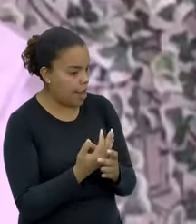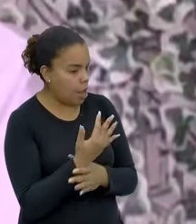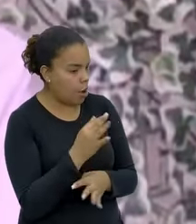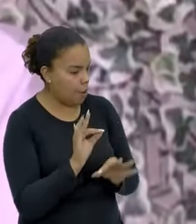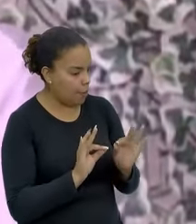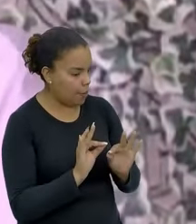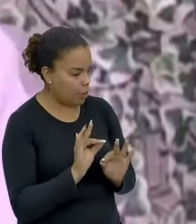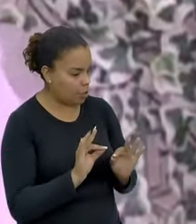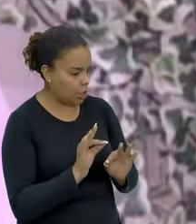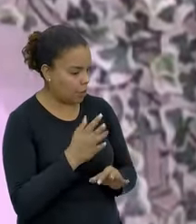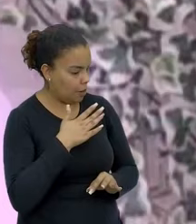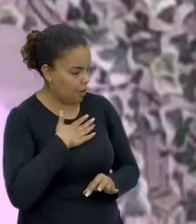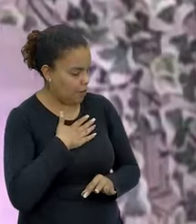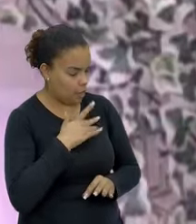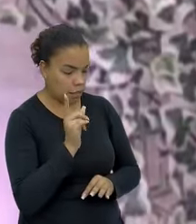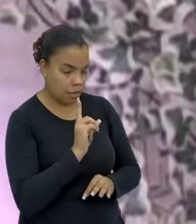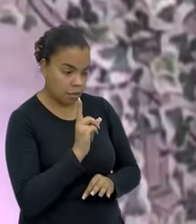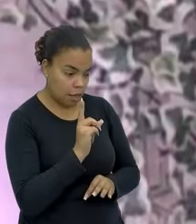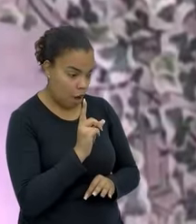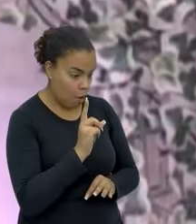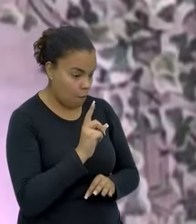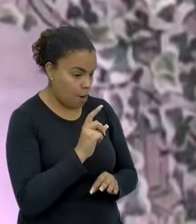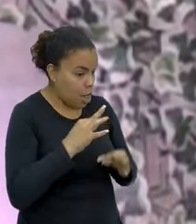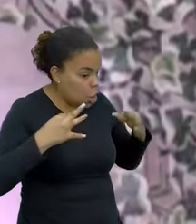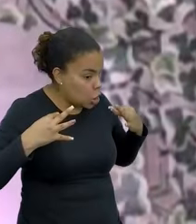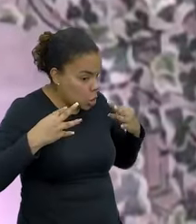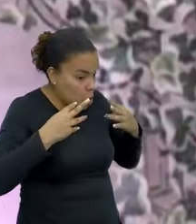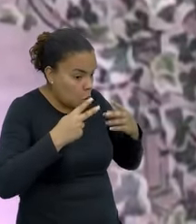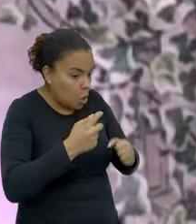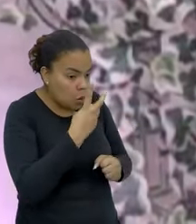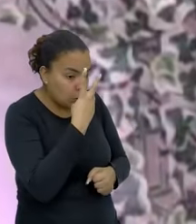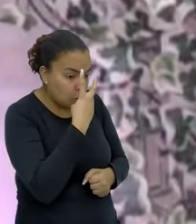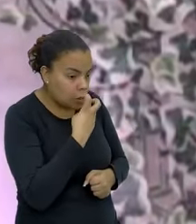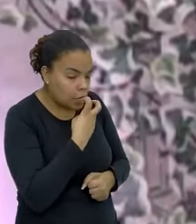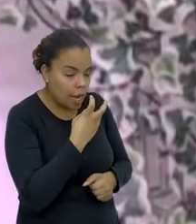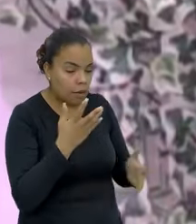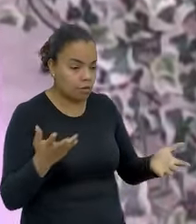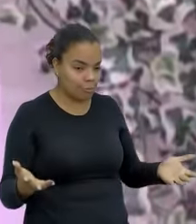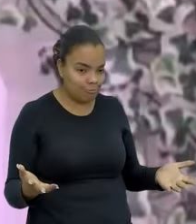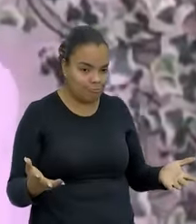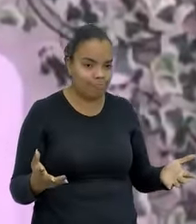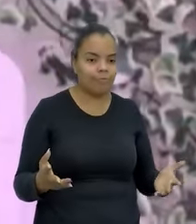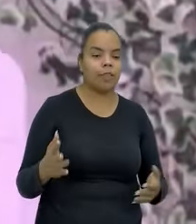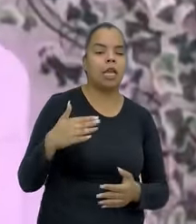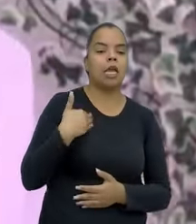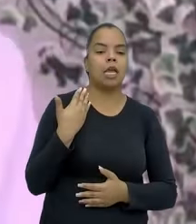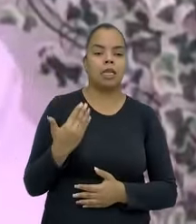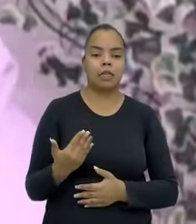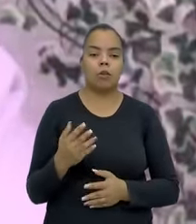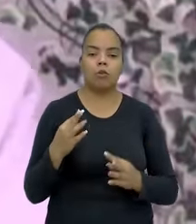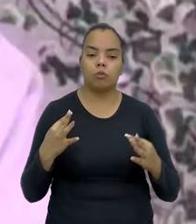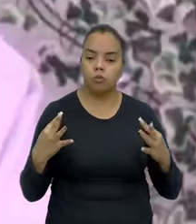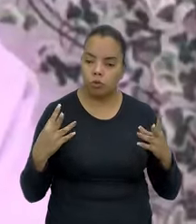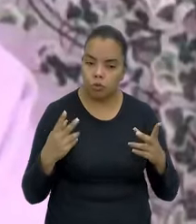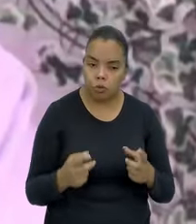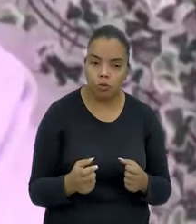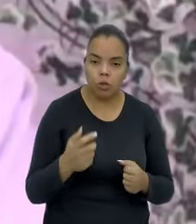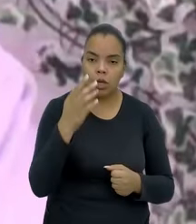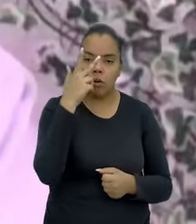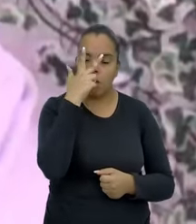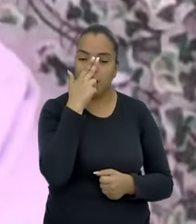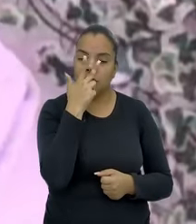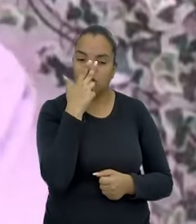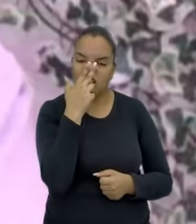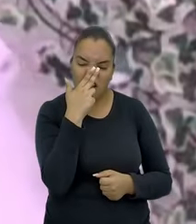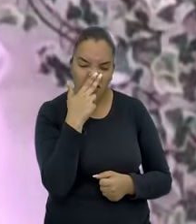gente aprender matemática então aquilo que eu achava que não servia para nada que era vergonhoso era tudo que ele